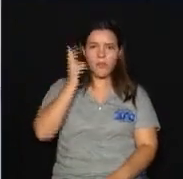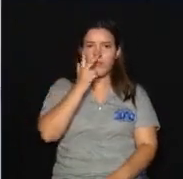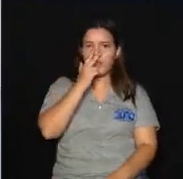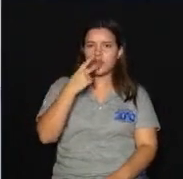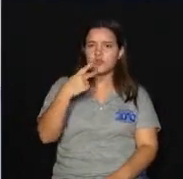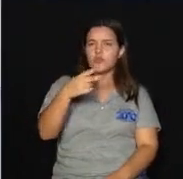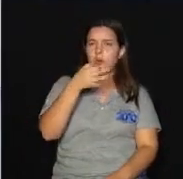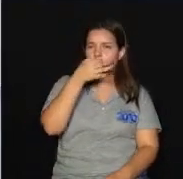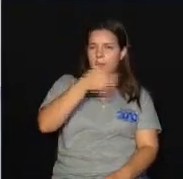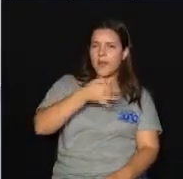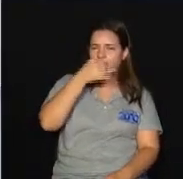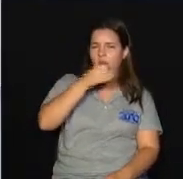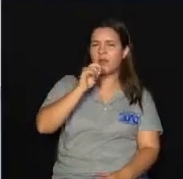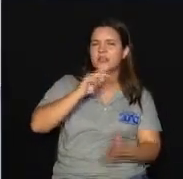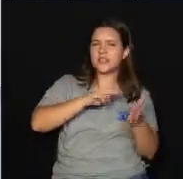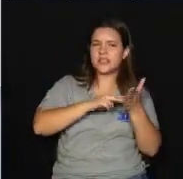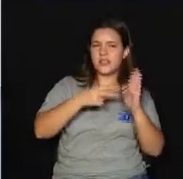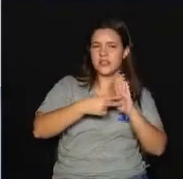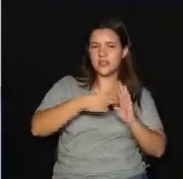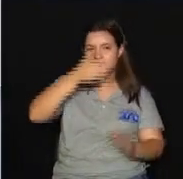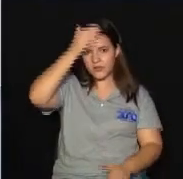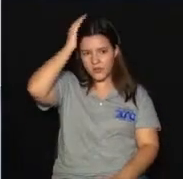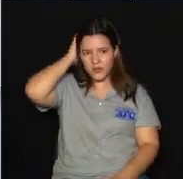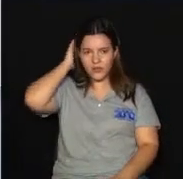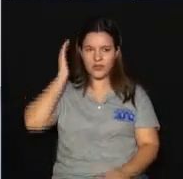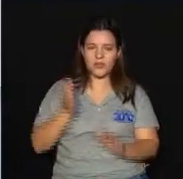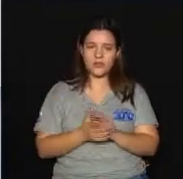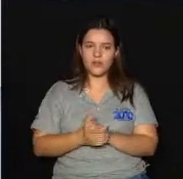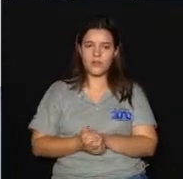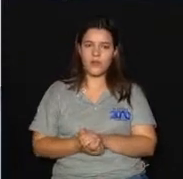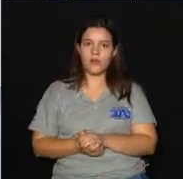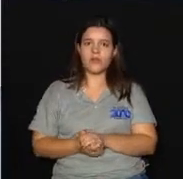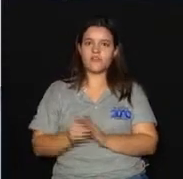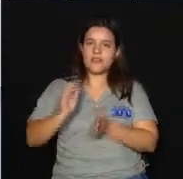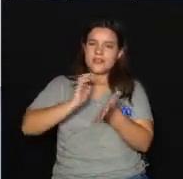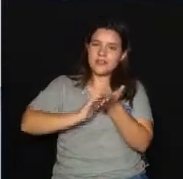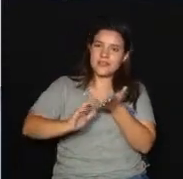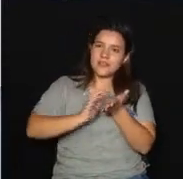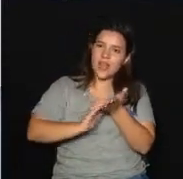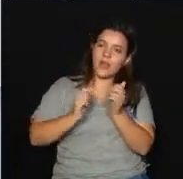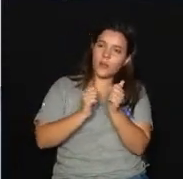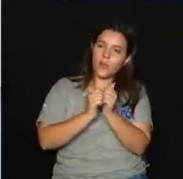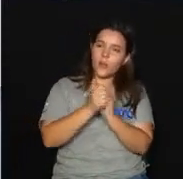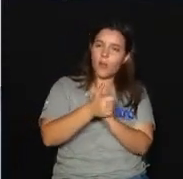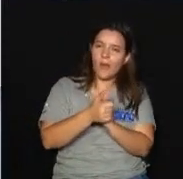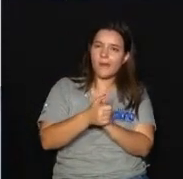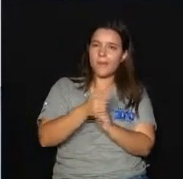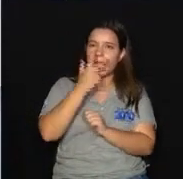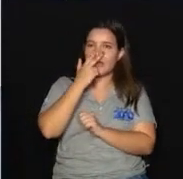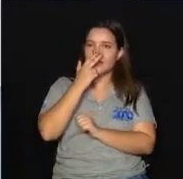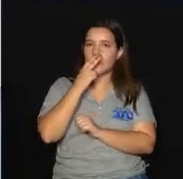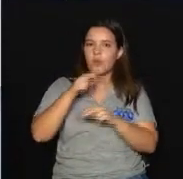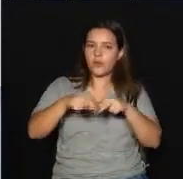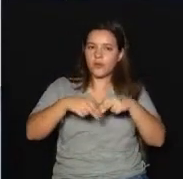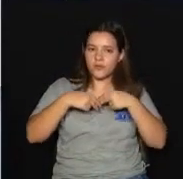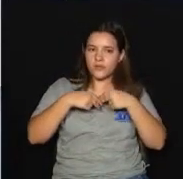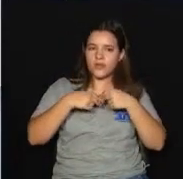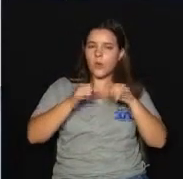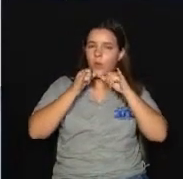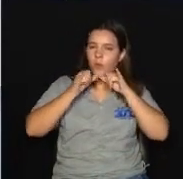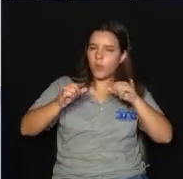como é que ela foi construída? Você acha que já foi a partir do momento que ele foi secretário de esporte? Você acha que foi através